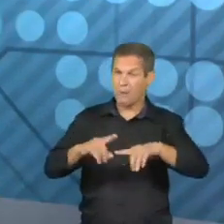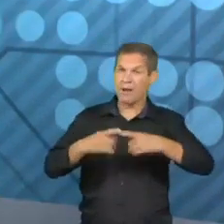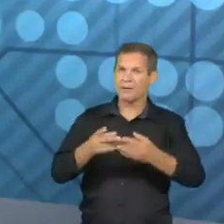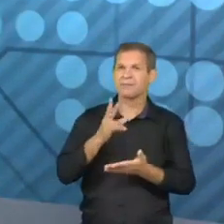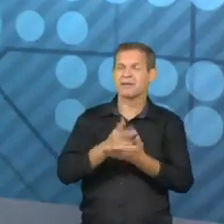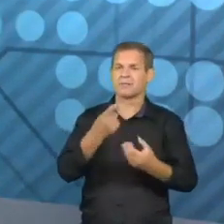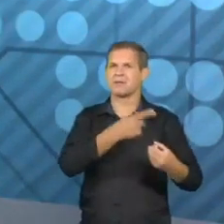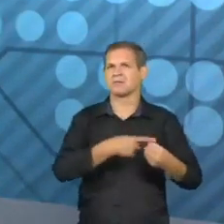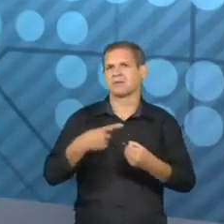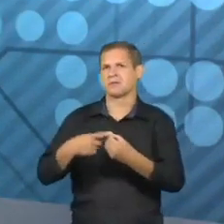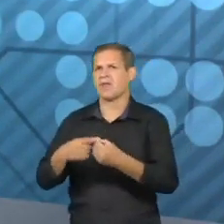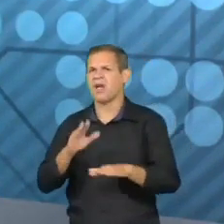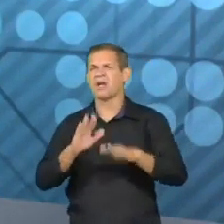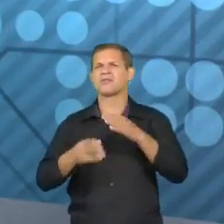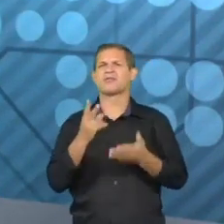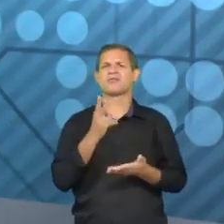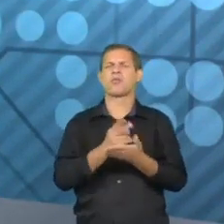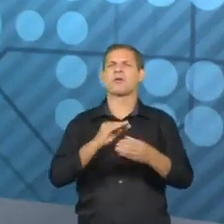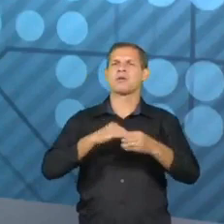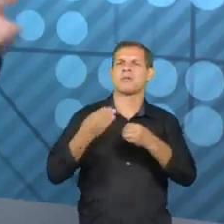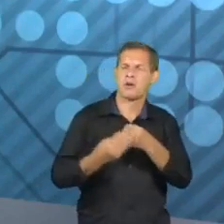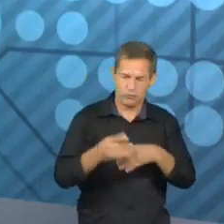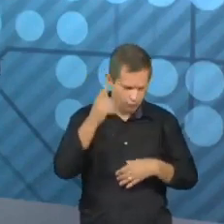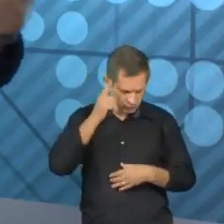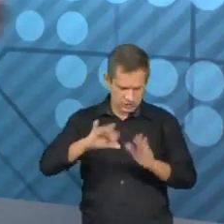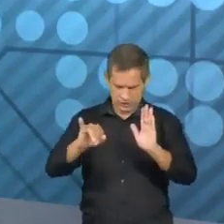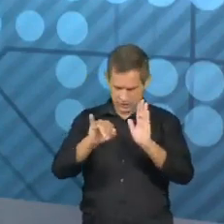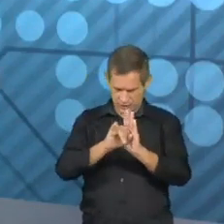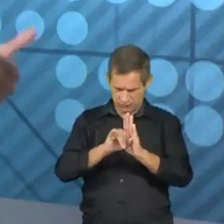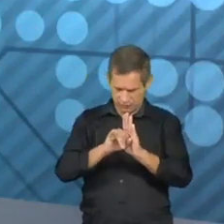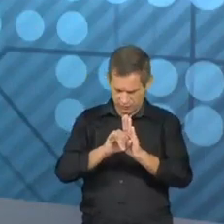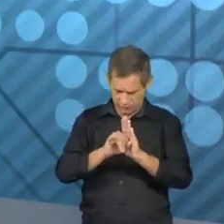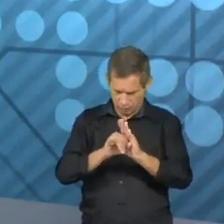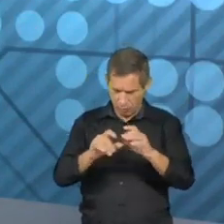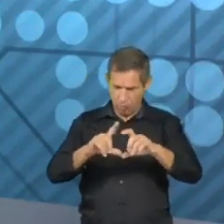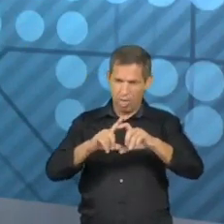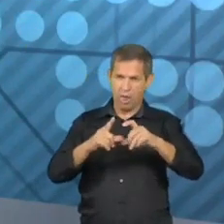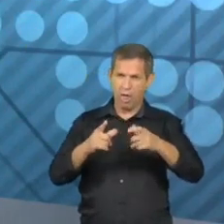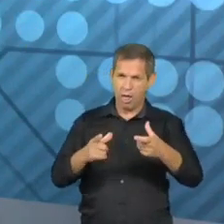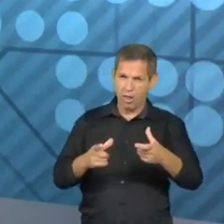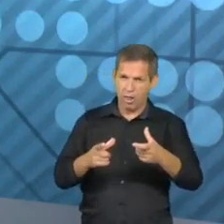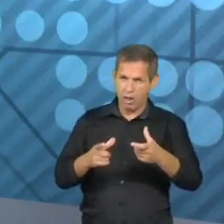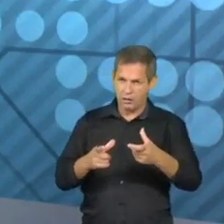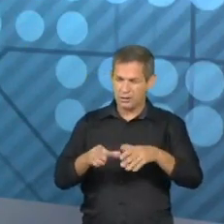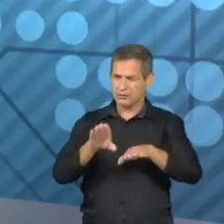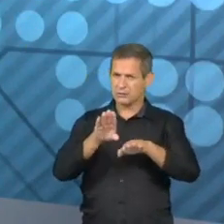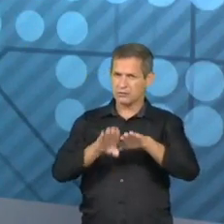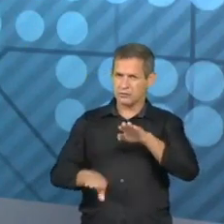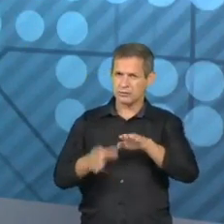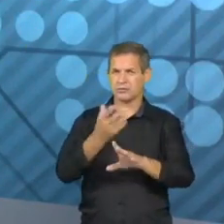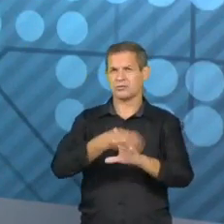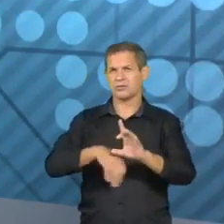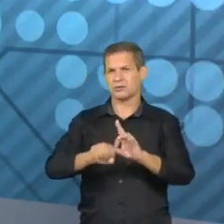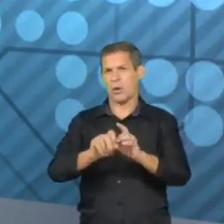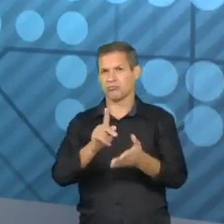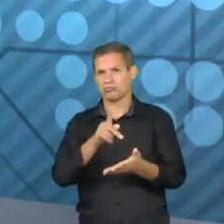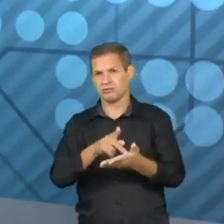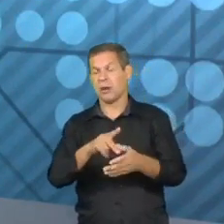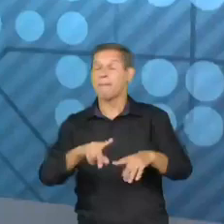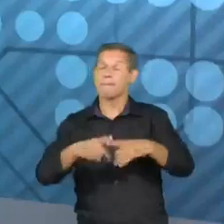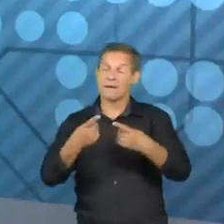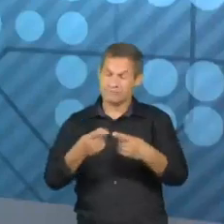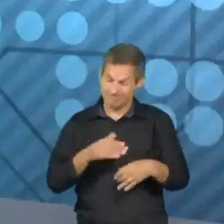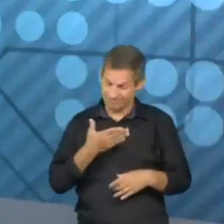mesma cidade. Às vezes no mesmo bairro você consegue verificar uma grande distorção assim, da realidade. Tá?